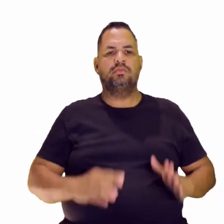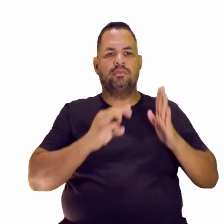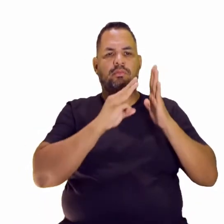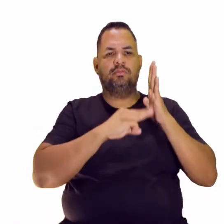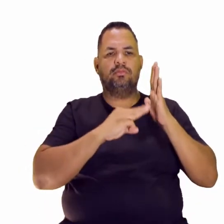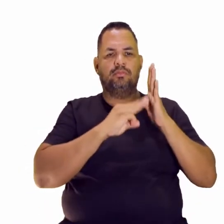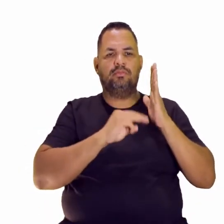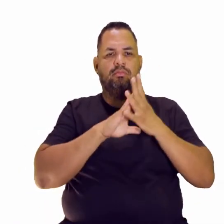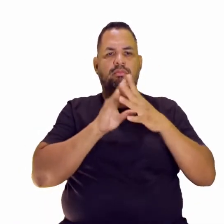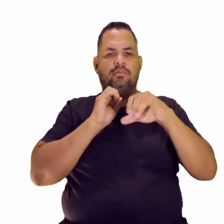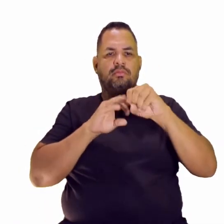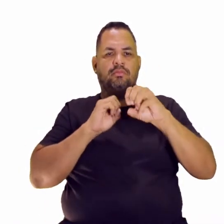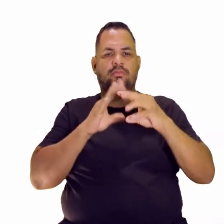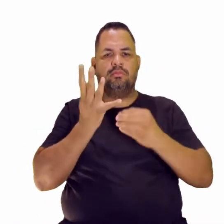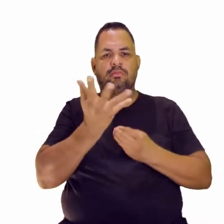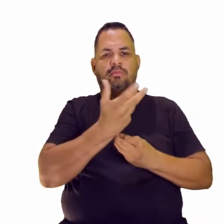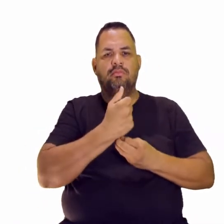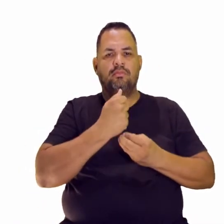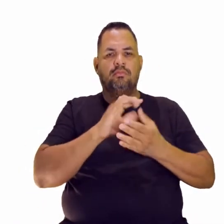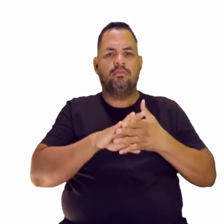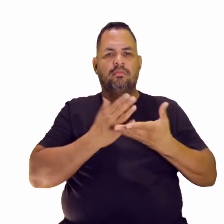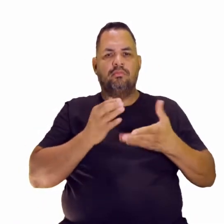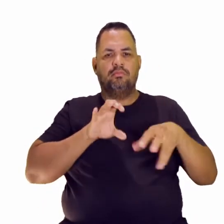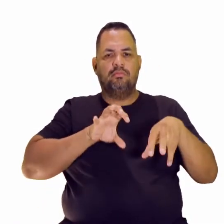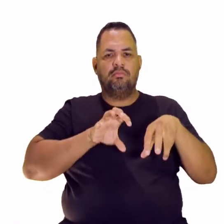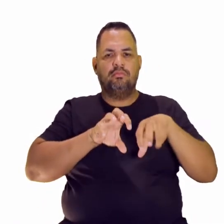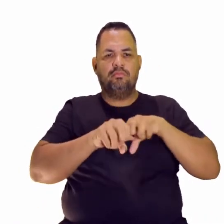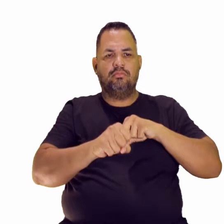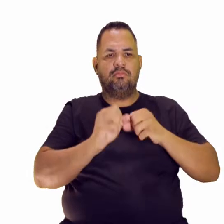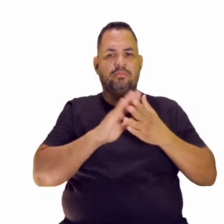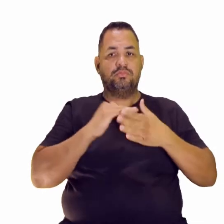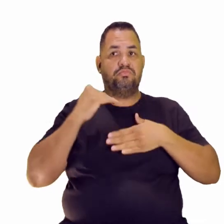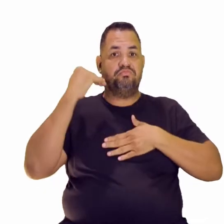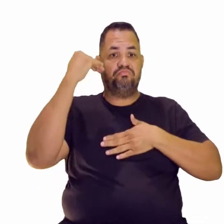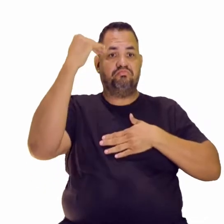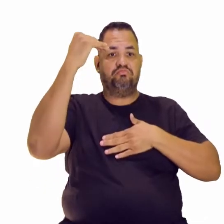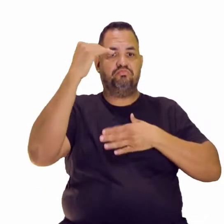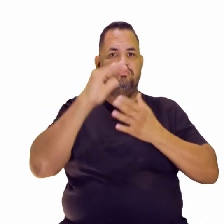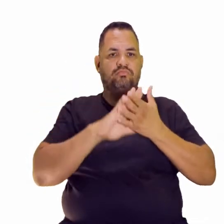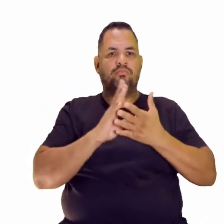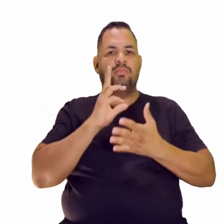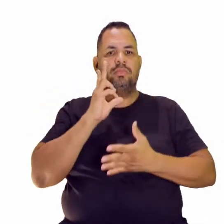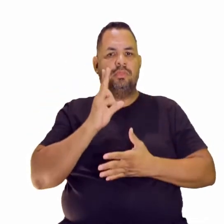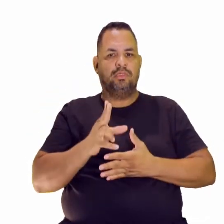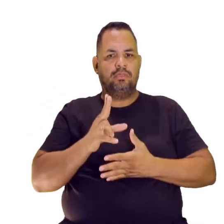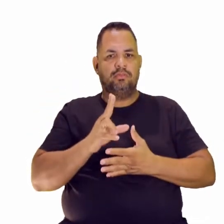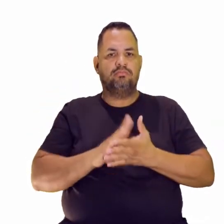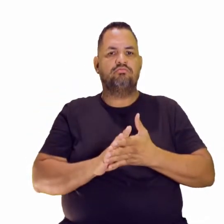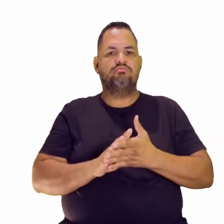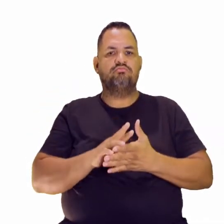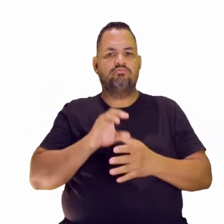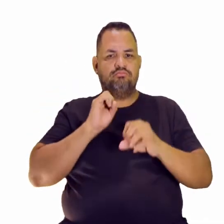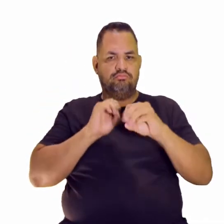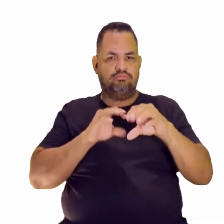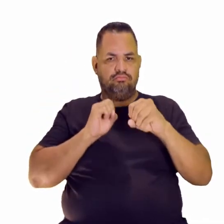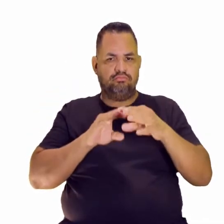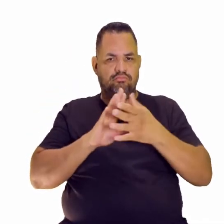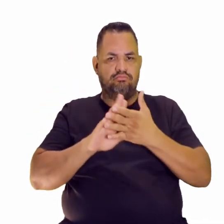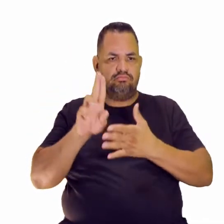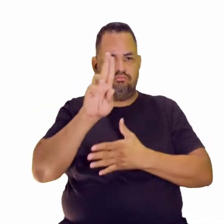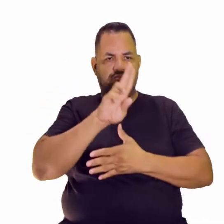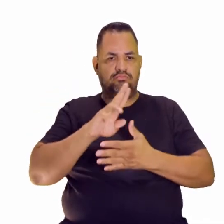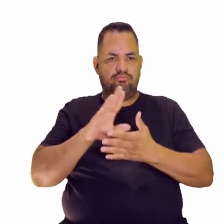de ensino artístico profissionalizante de nível superior, equivalente ao ensino